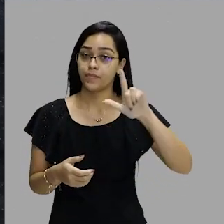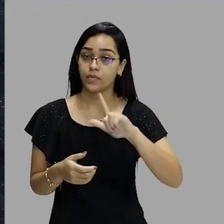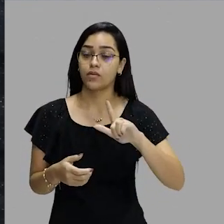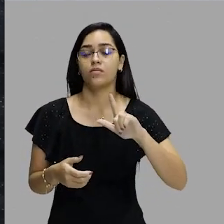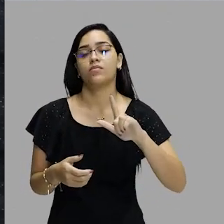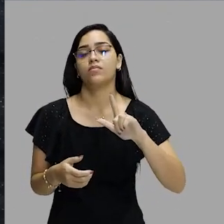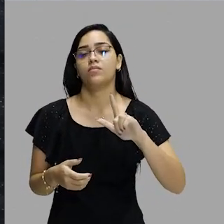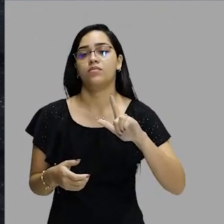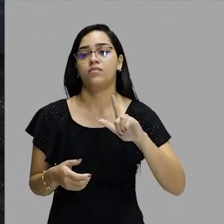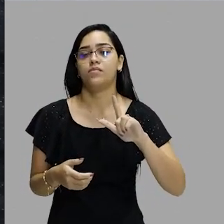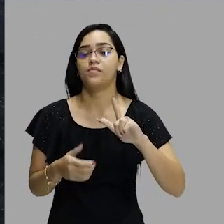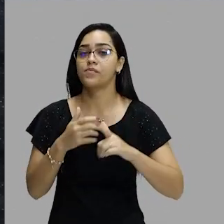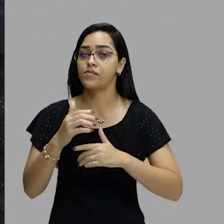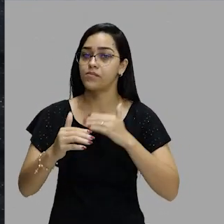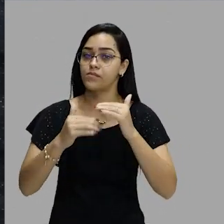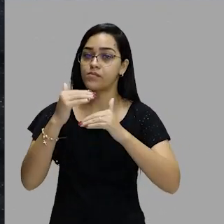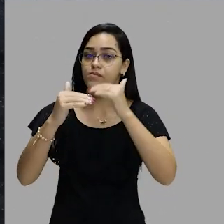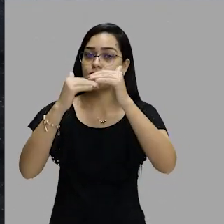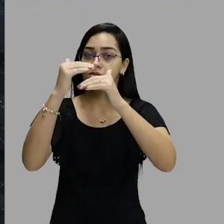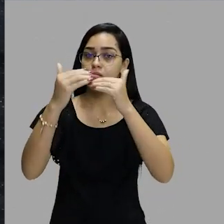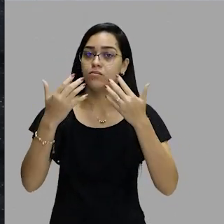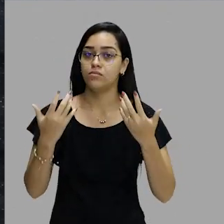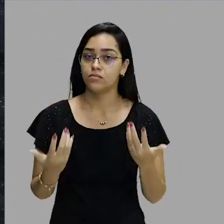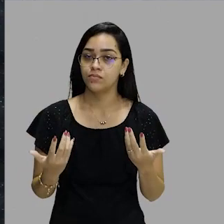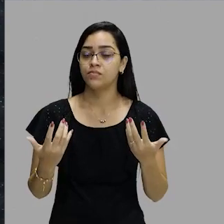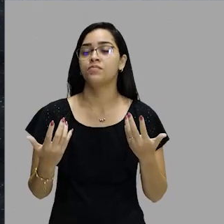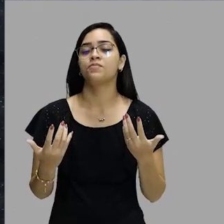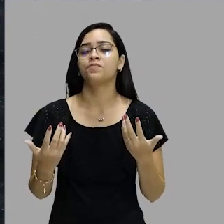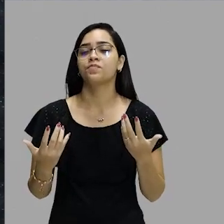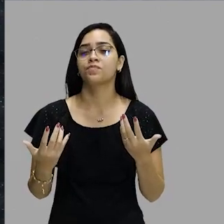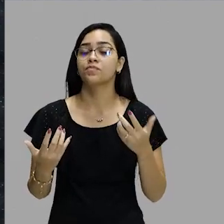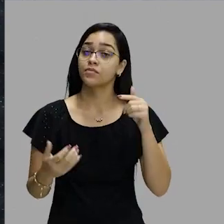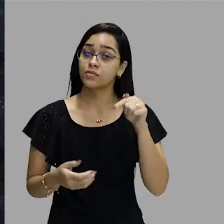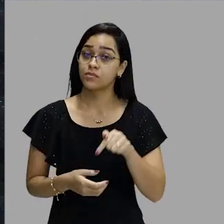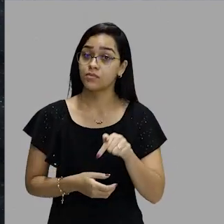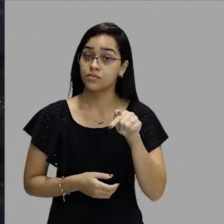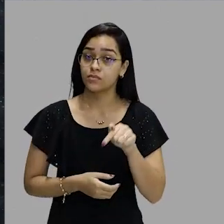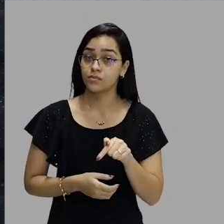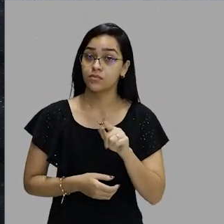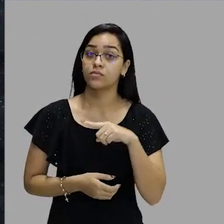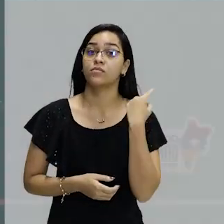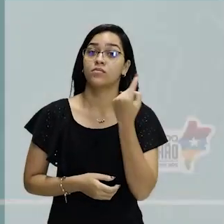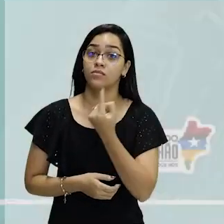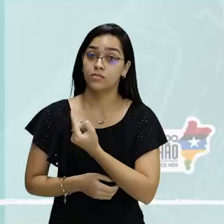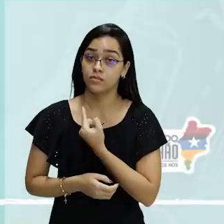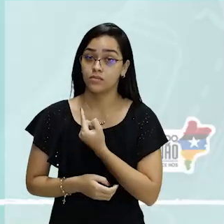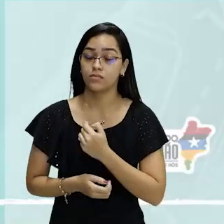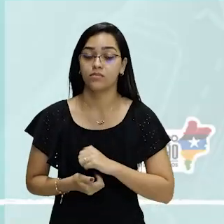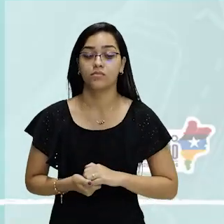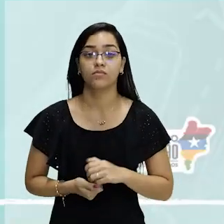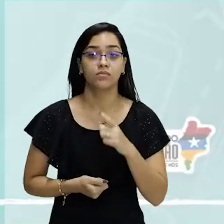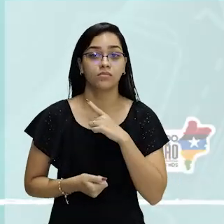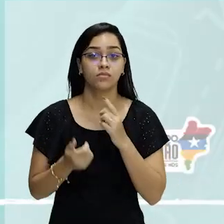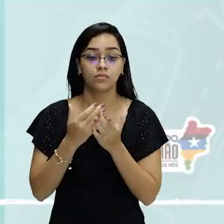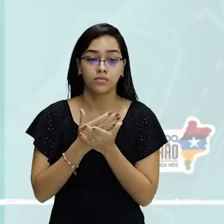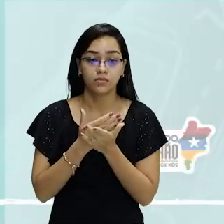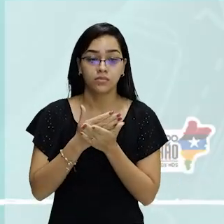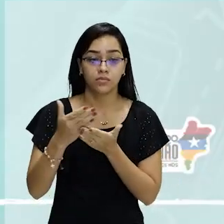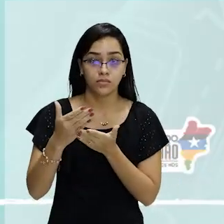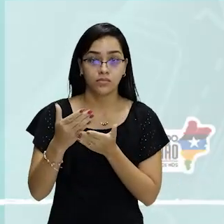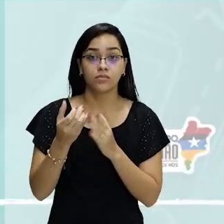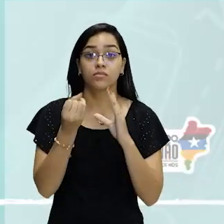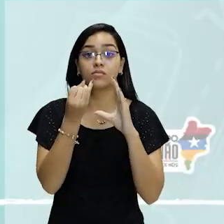dita, construída e desenvolvida aqui para nós, certo? Temos o início,